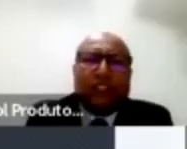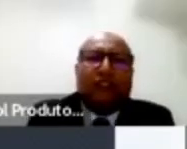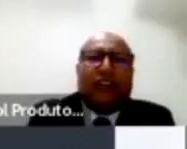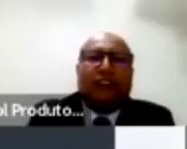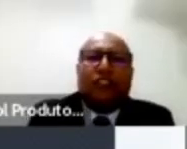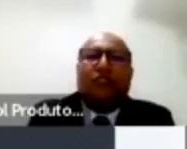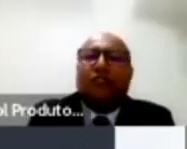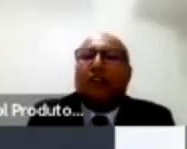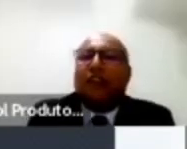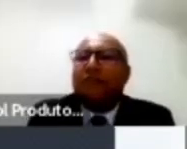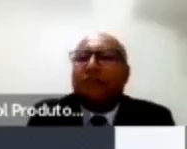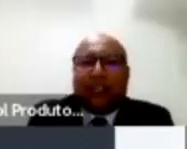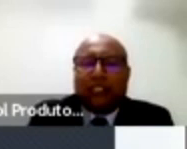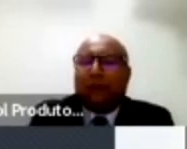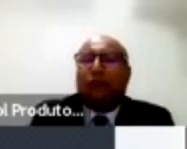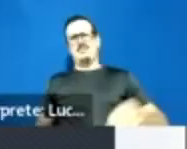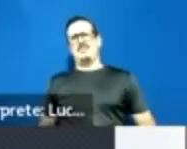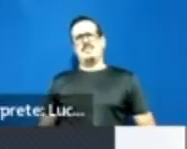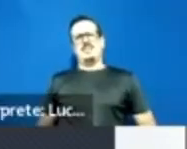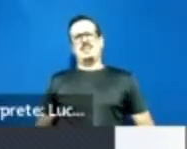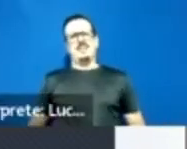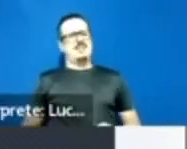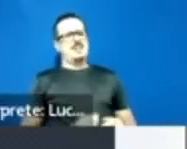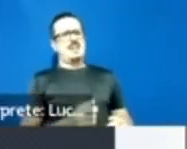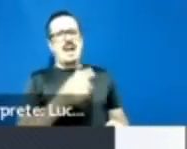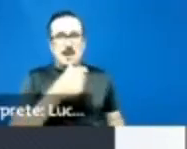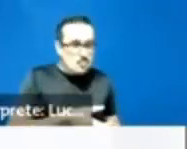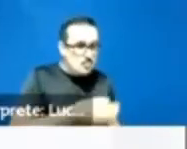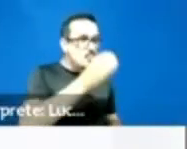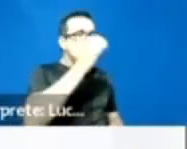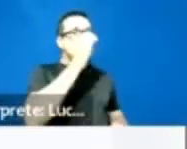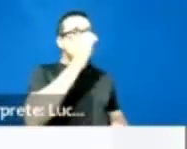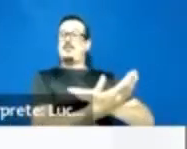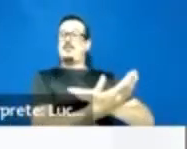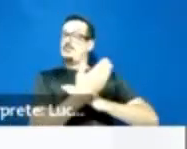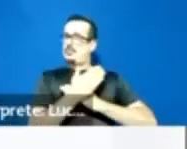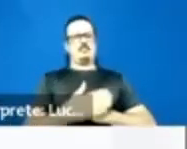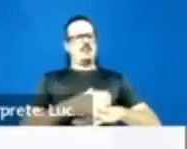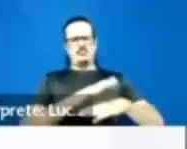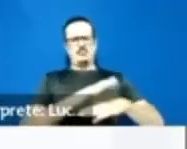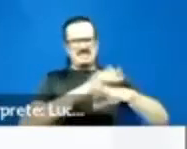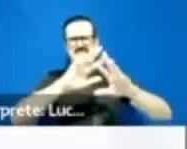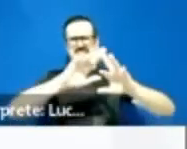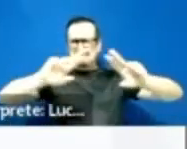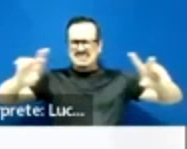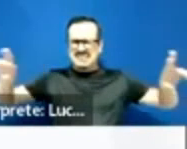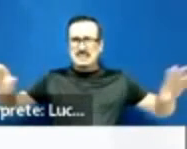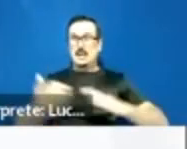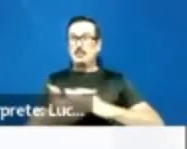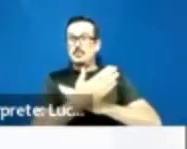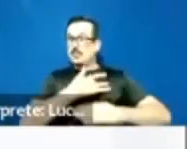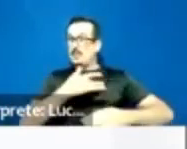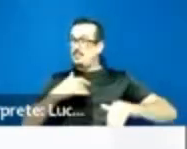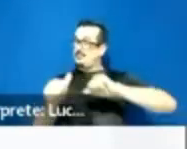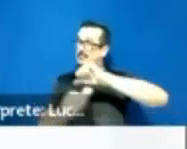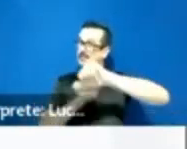muito significativo em várias patologias. Mas alguns talvez até achem, né? Isso